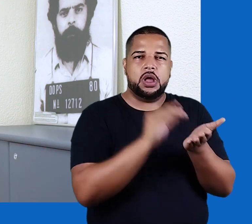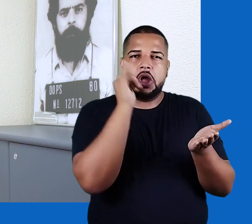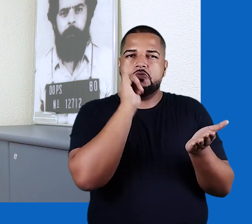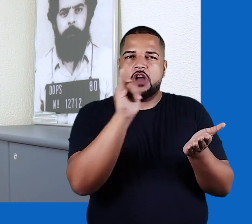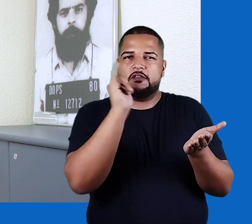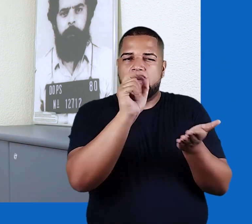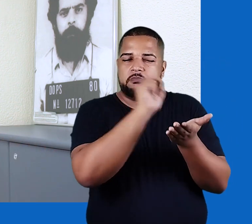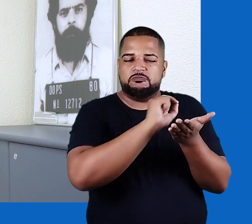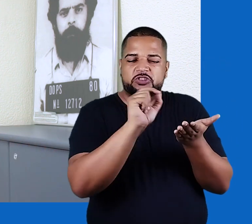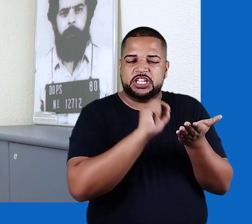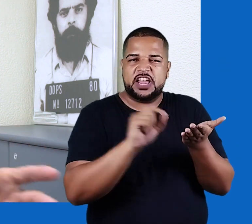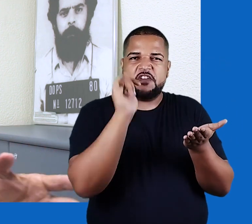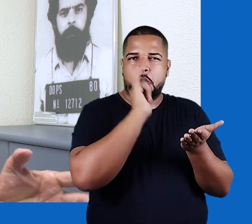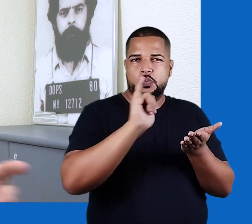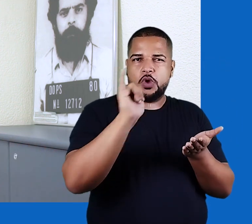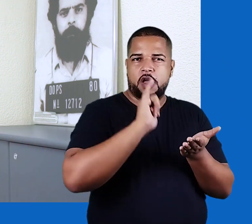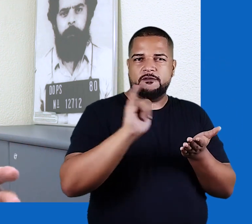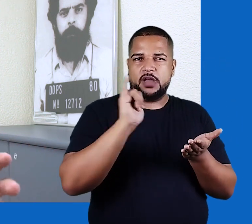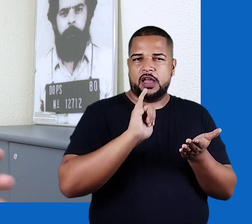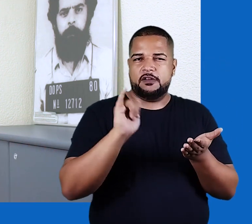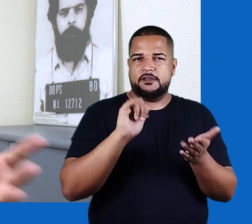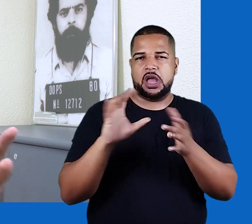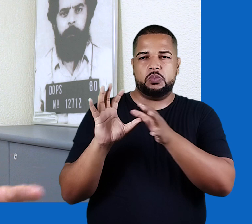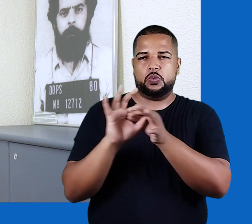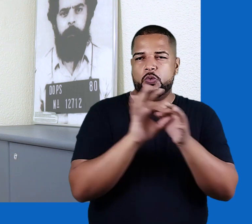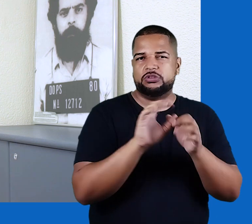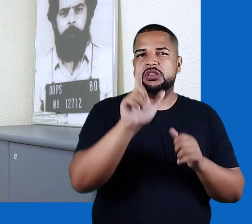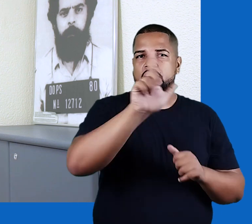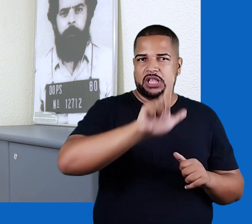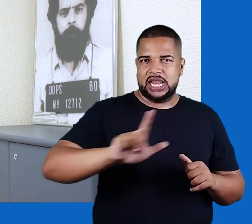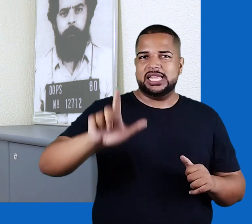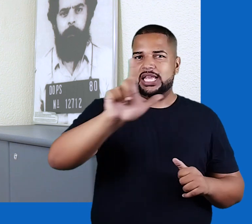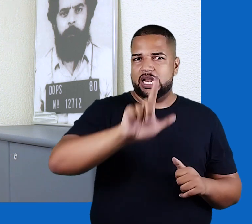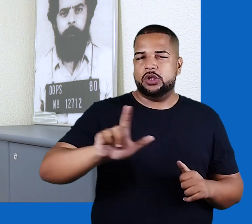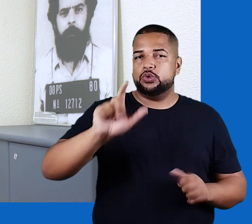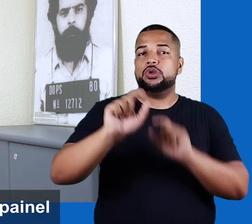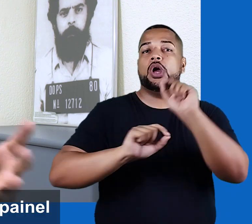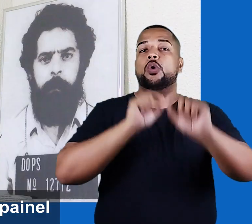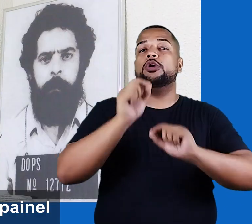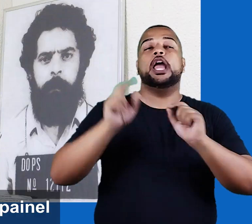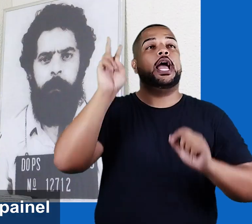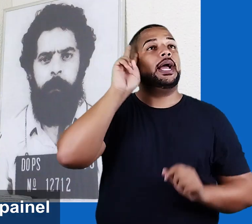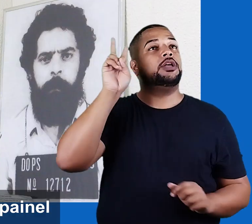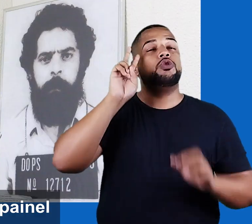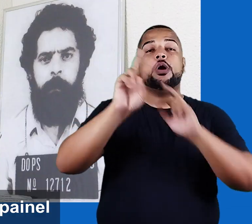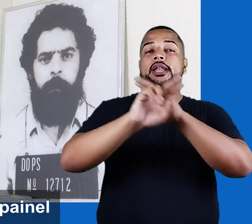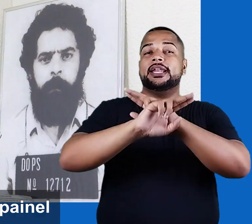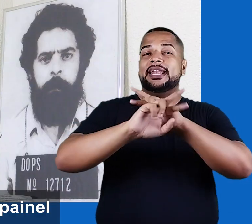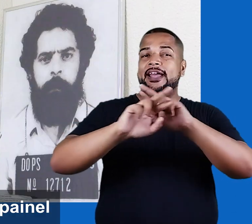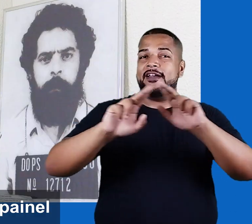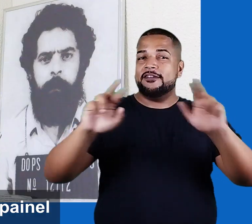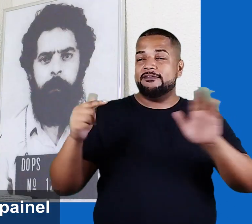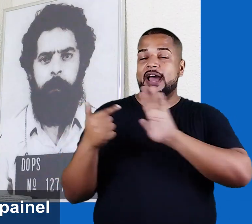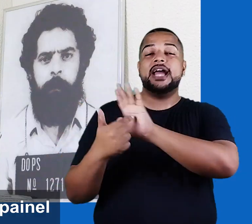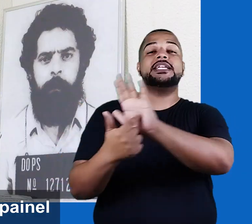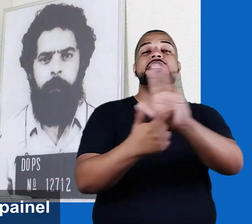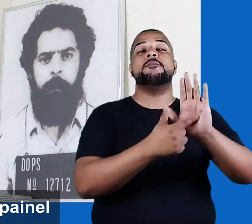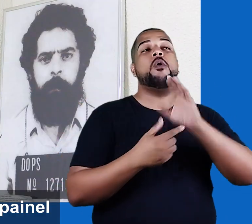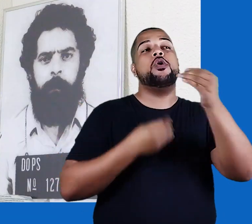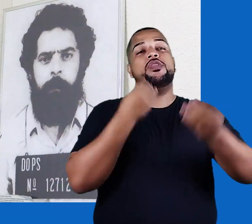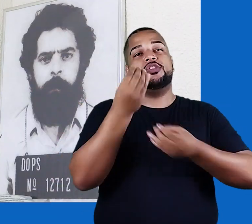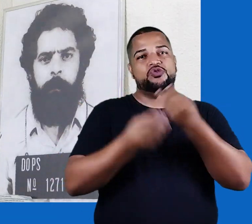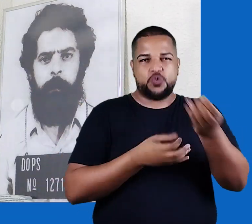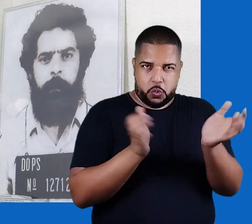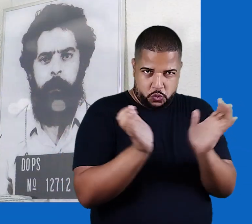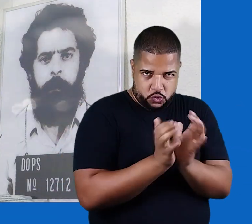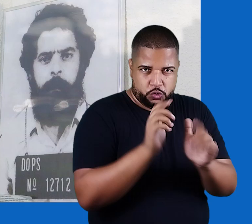contar de forma sedutora, do ponto de vista da leitura, um conjunto de histórias que traçam um painel